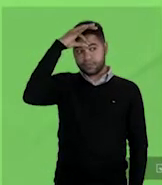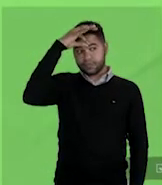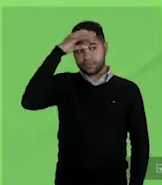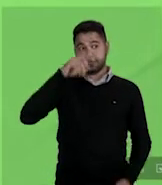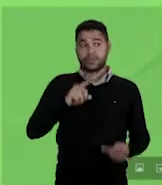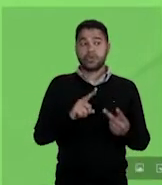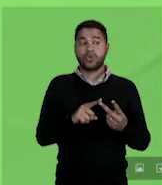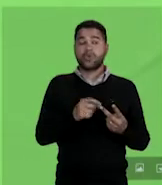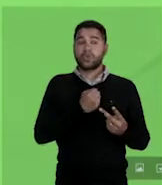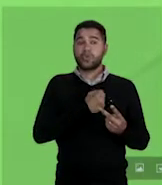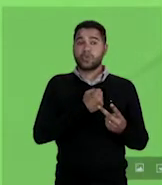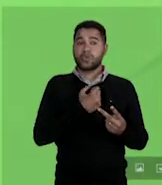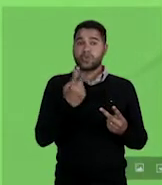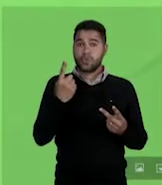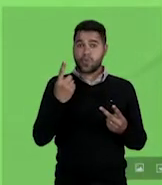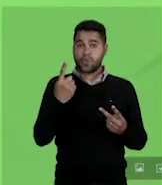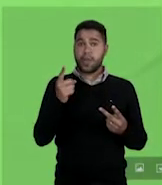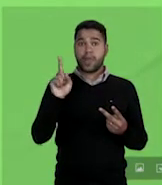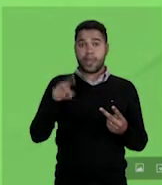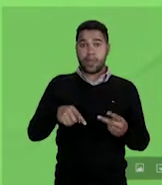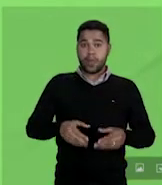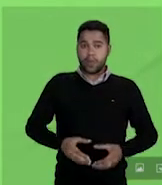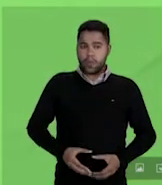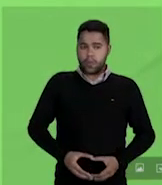Número 1, útero.